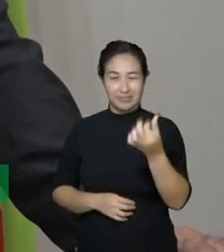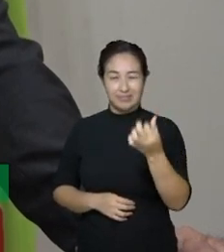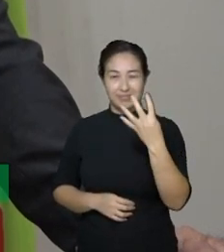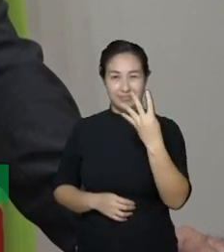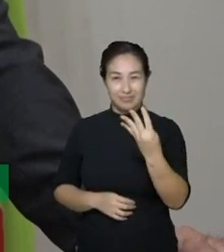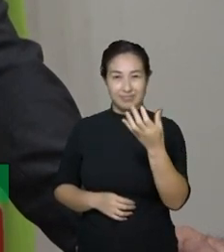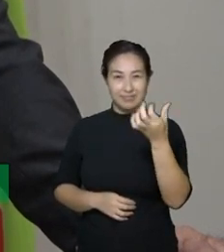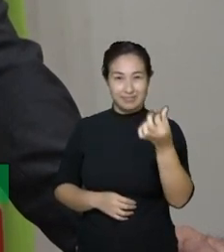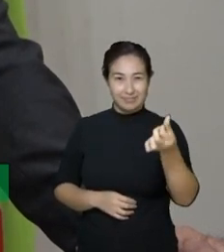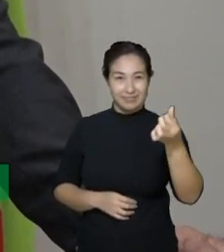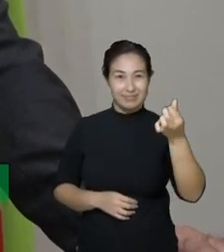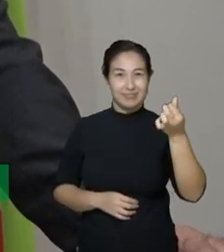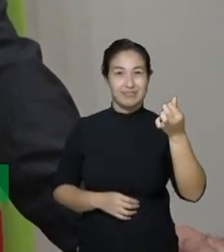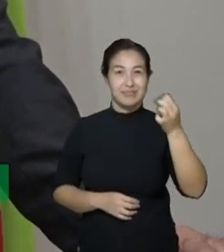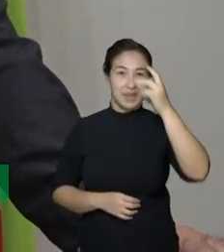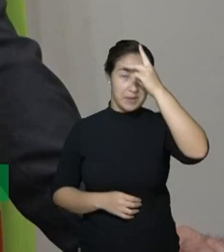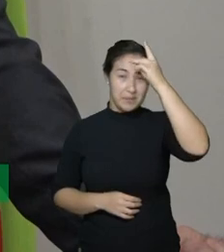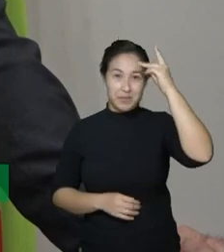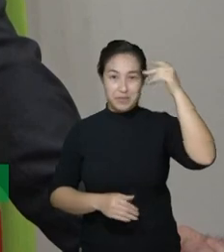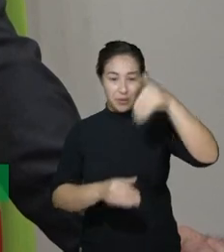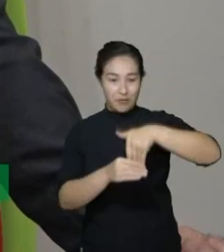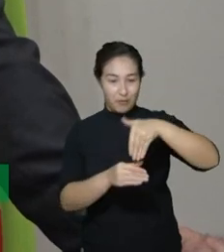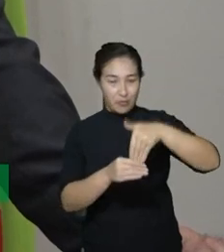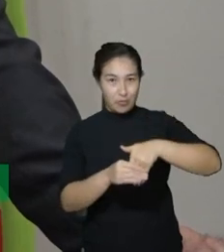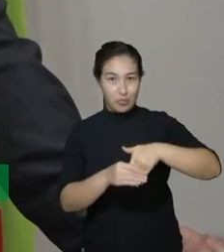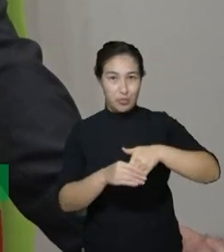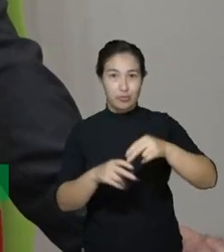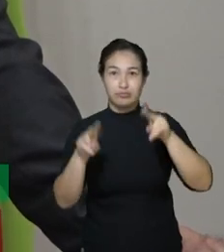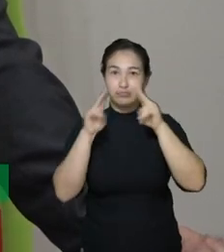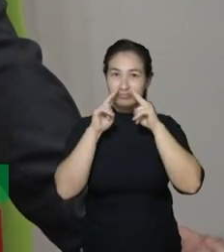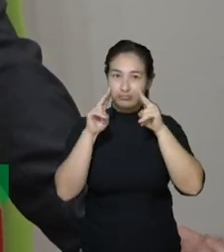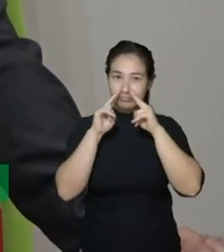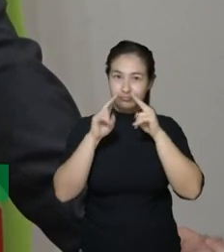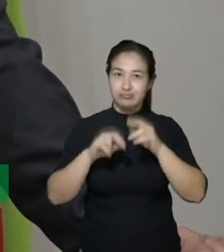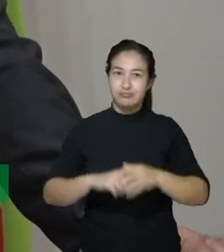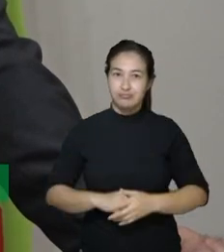282.646 vezes alguém apertou Romildo Titon numa urna.